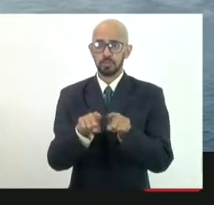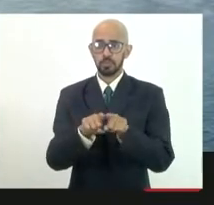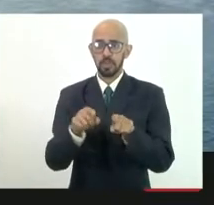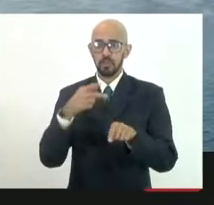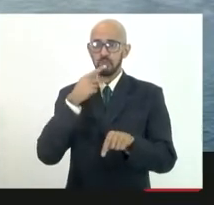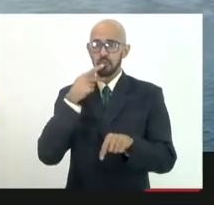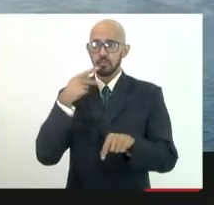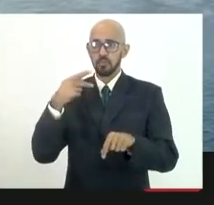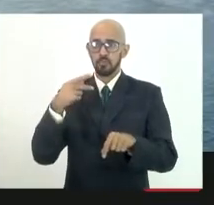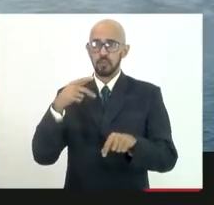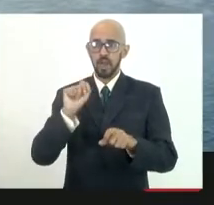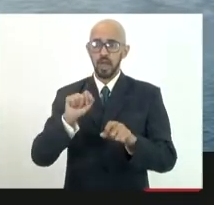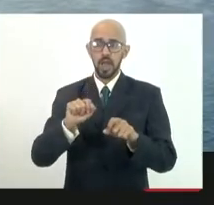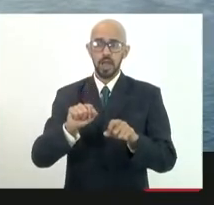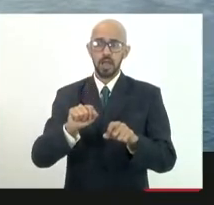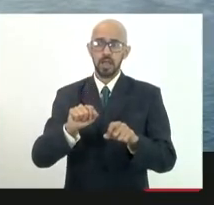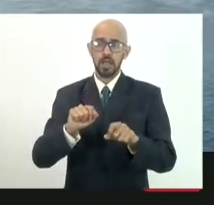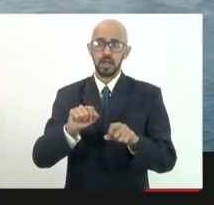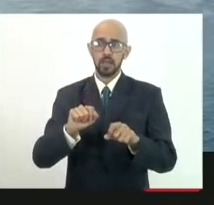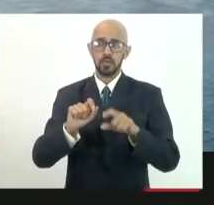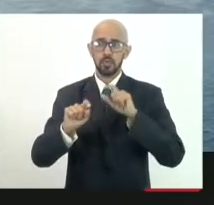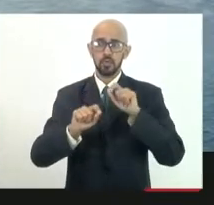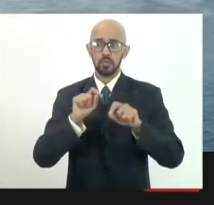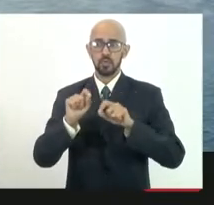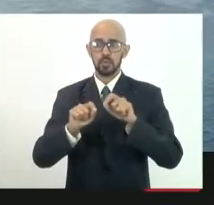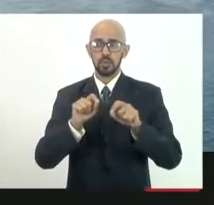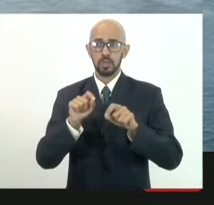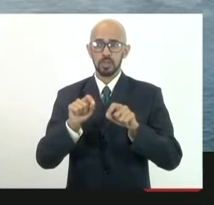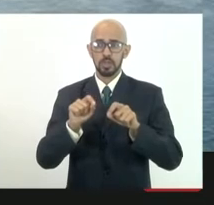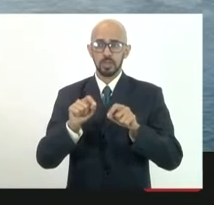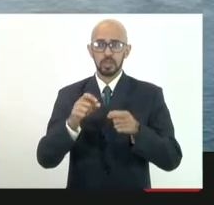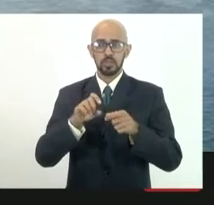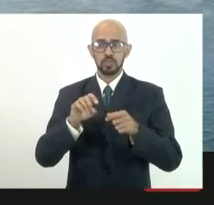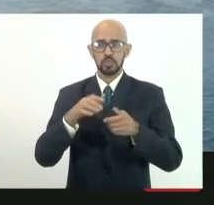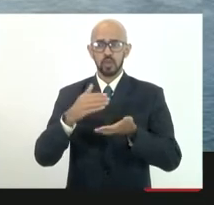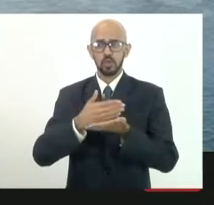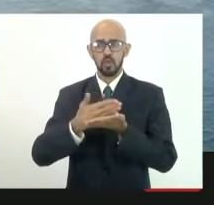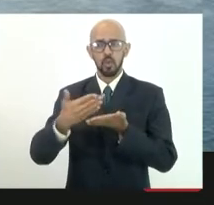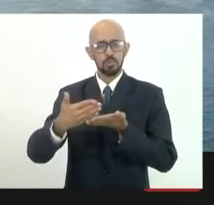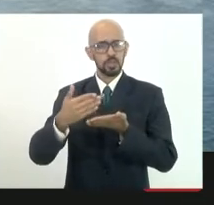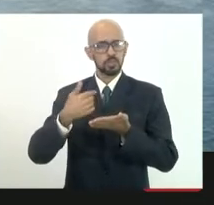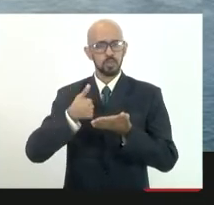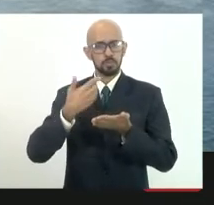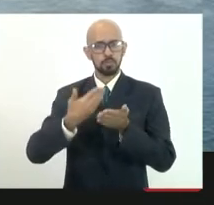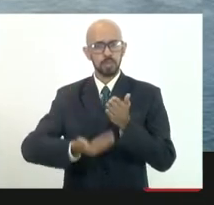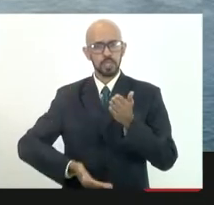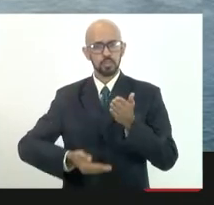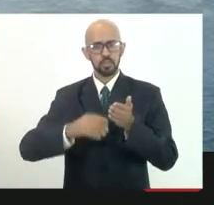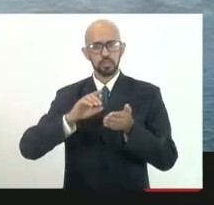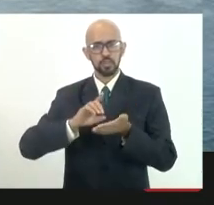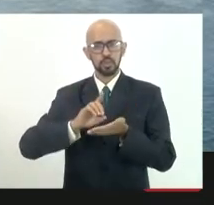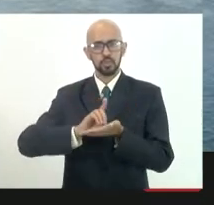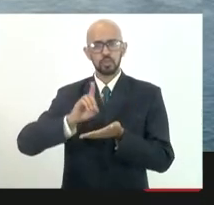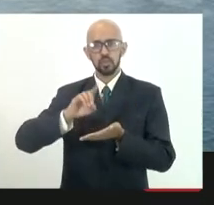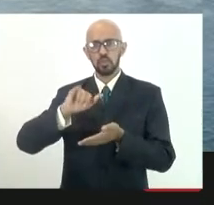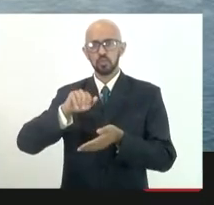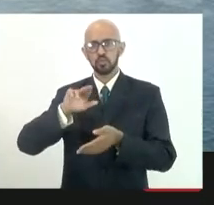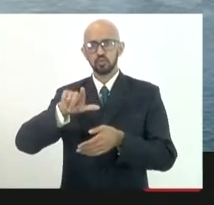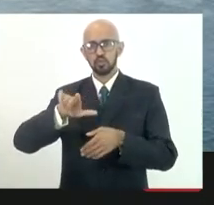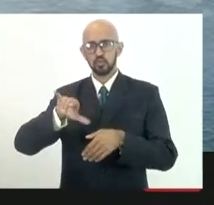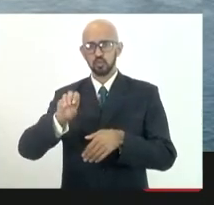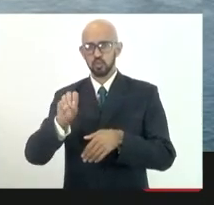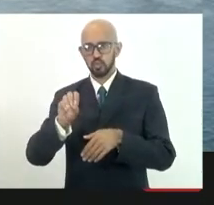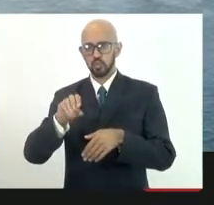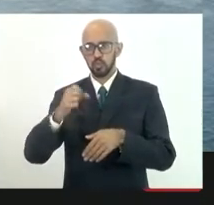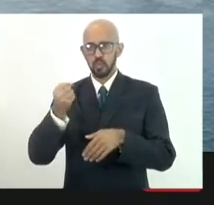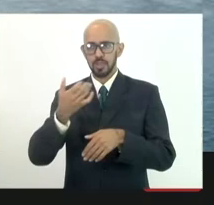rapidamente, deputada Marta Rocha, eu peguei, perdi só um comecinho da fala do doutor Júlio,